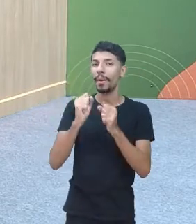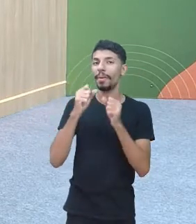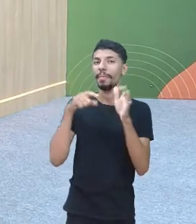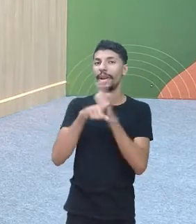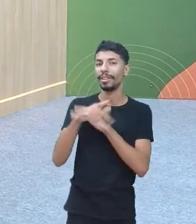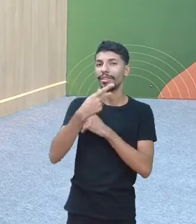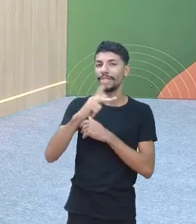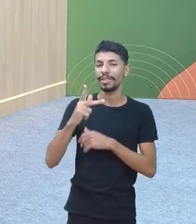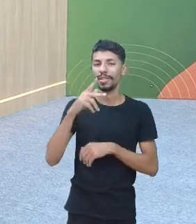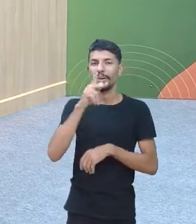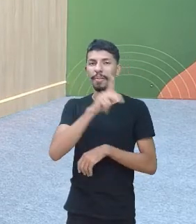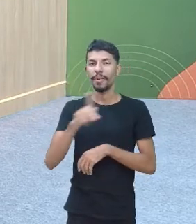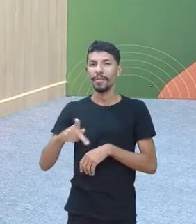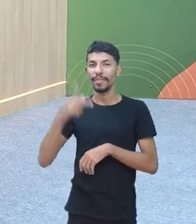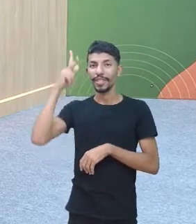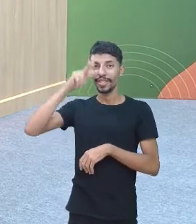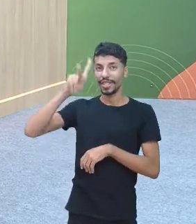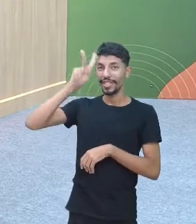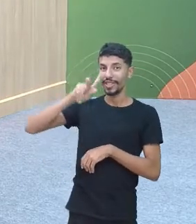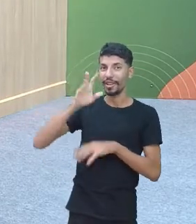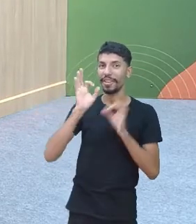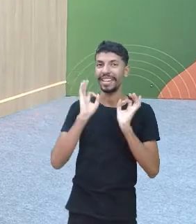Henrique Luciano de História, né?